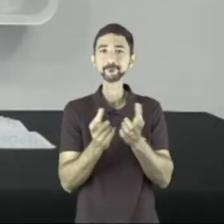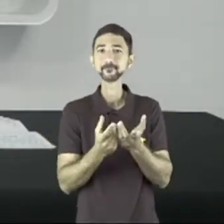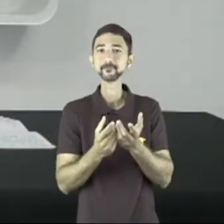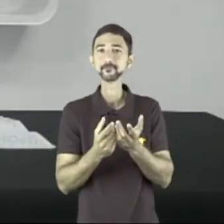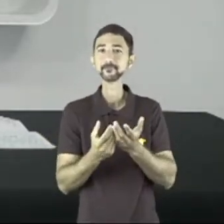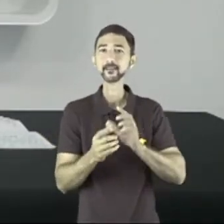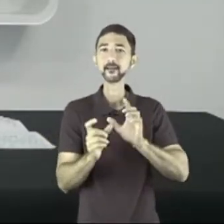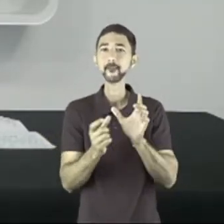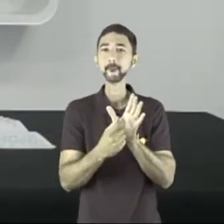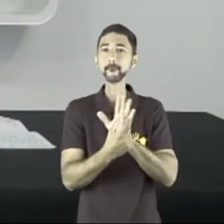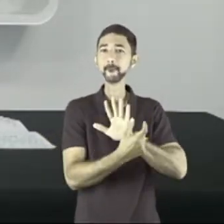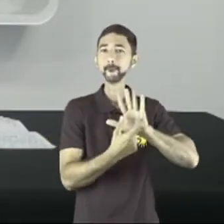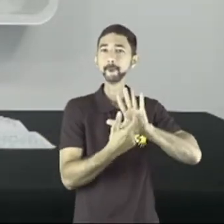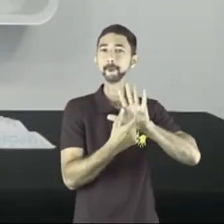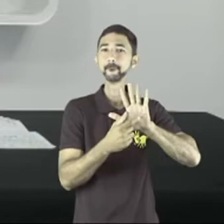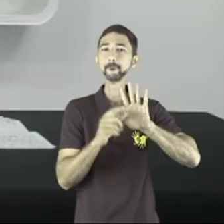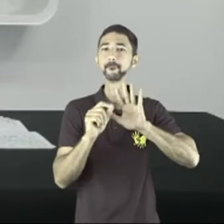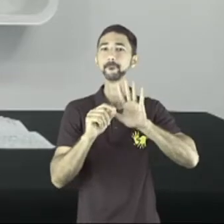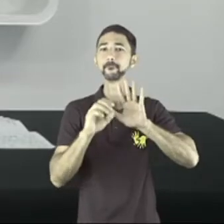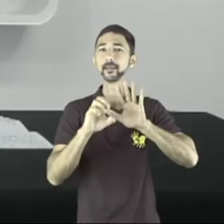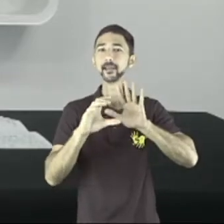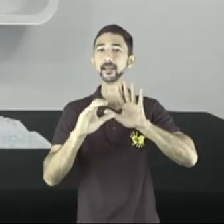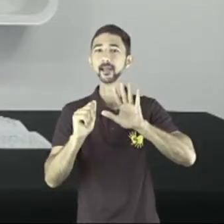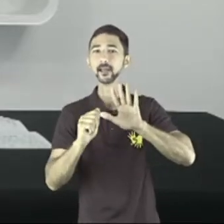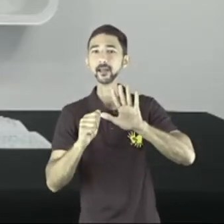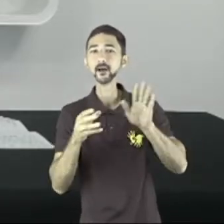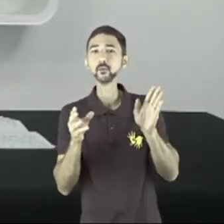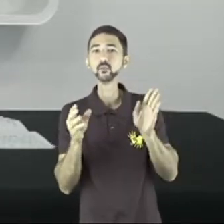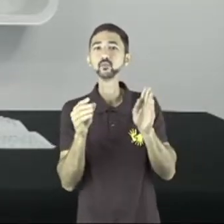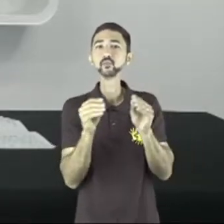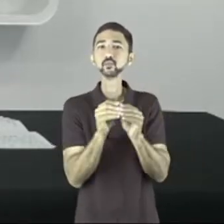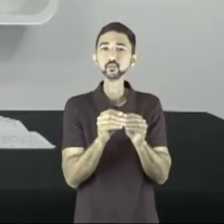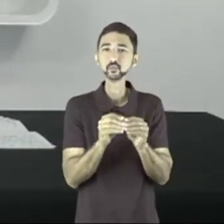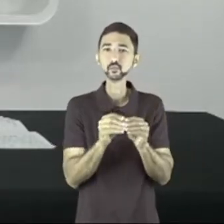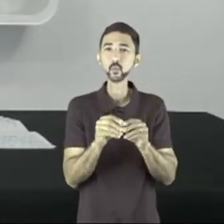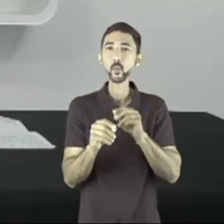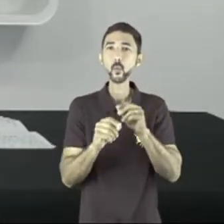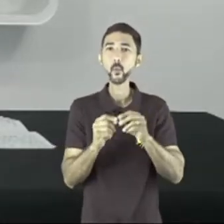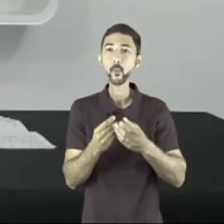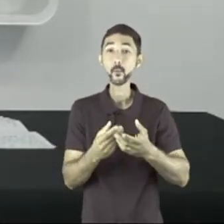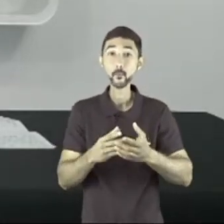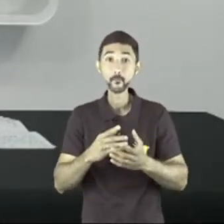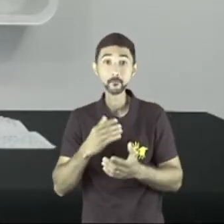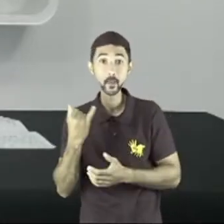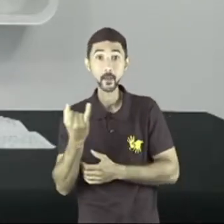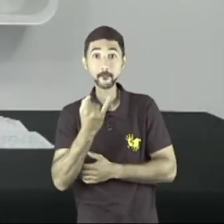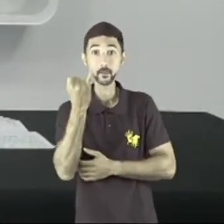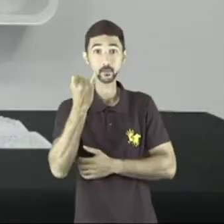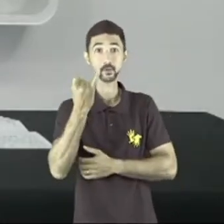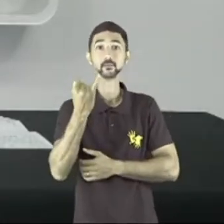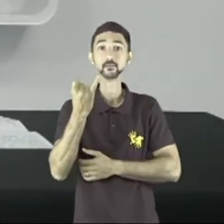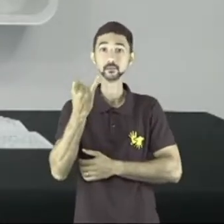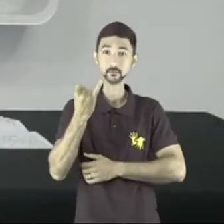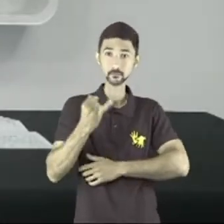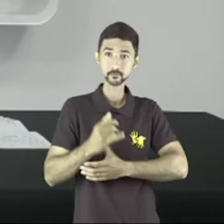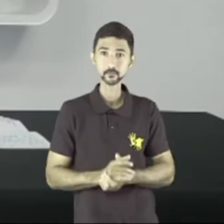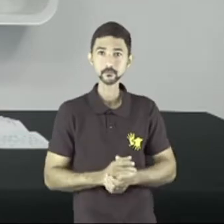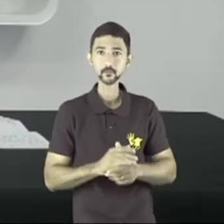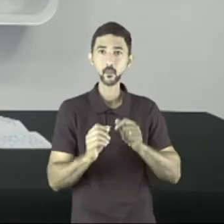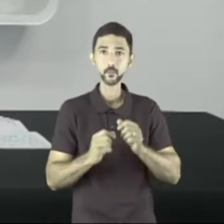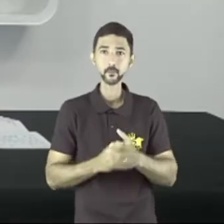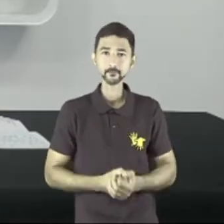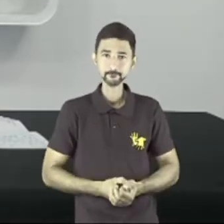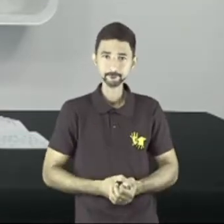sigla aqui são as abreviaturas de uma coisa muito importante